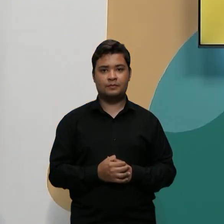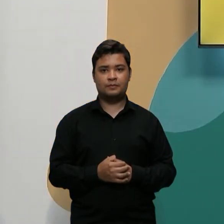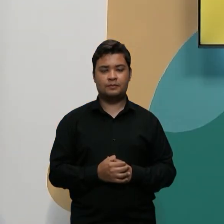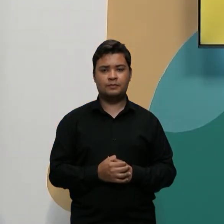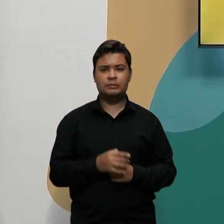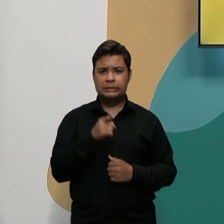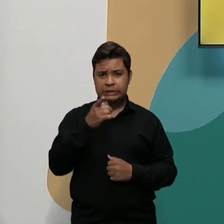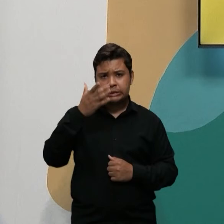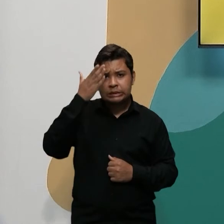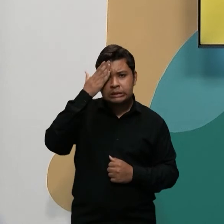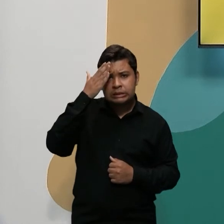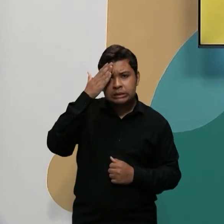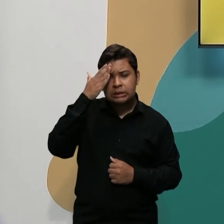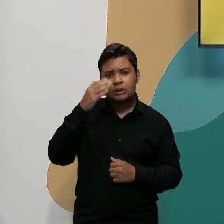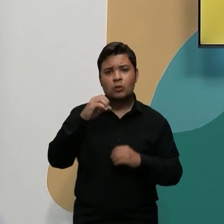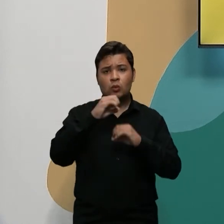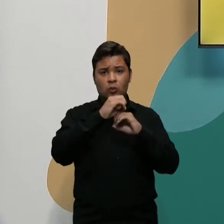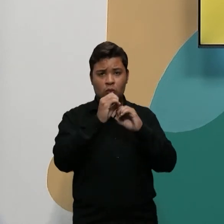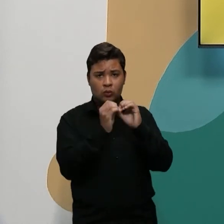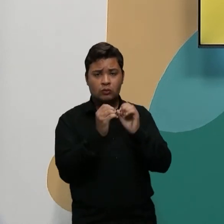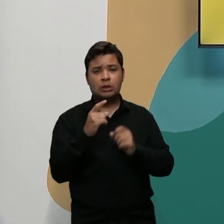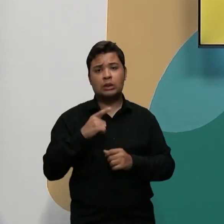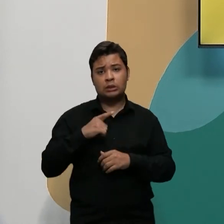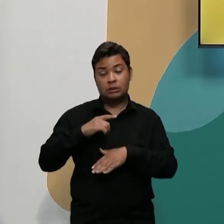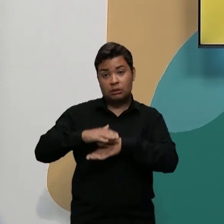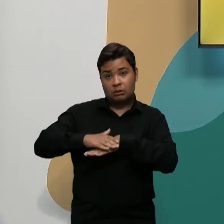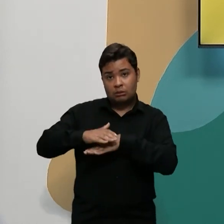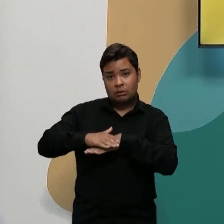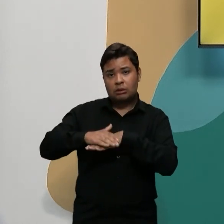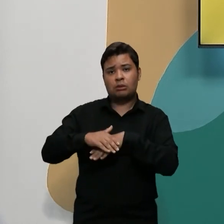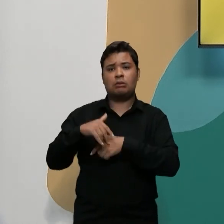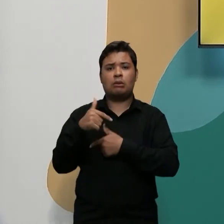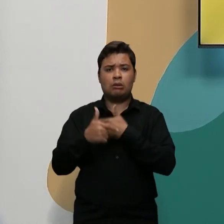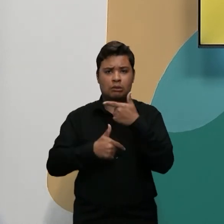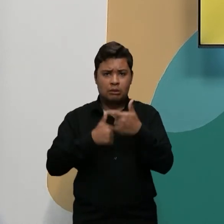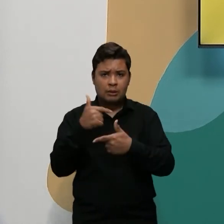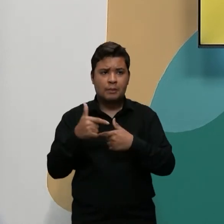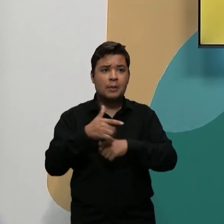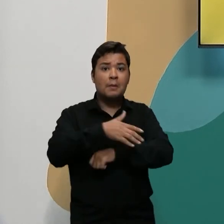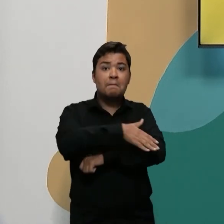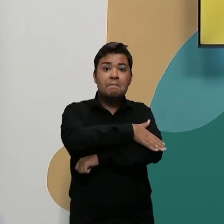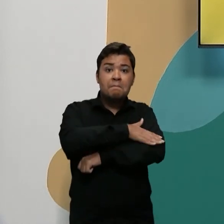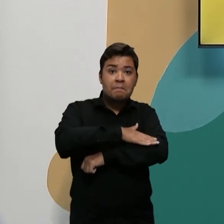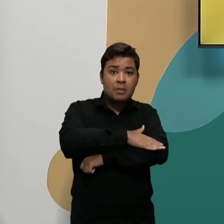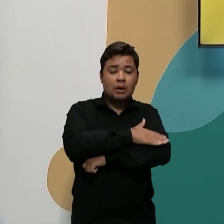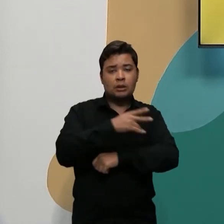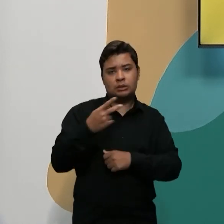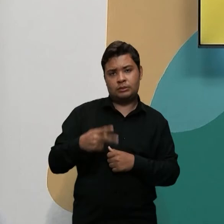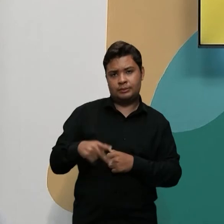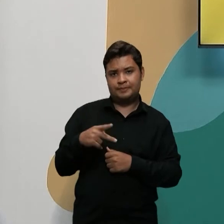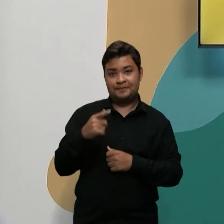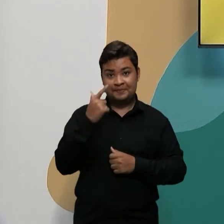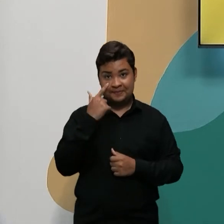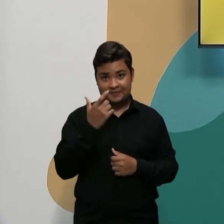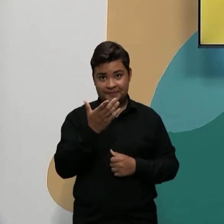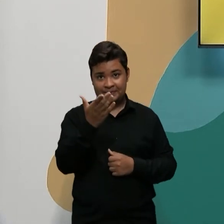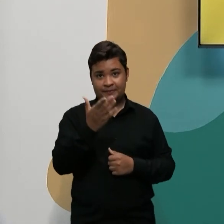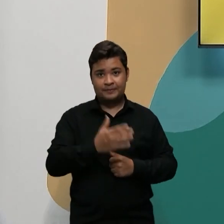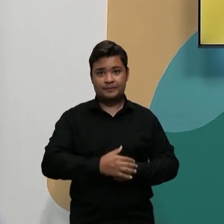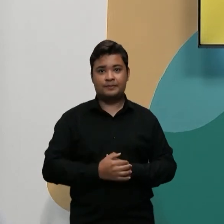Você sabia que a UFG possui uma iniciativa que atua nos parques da cidade? Confere aí!